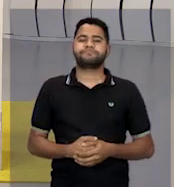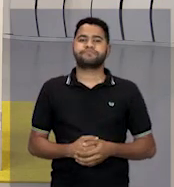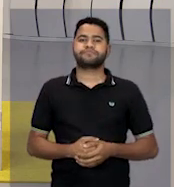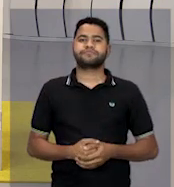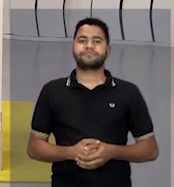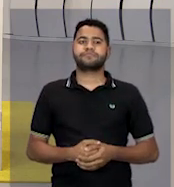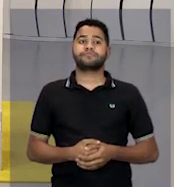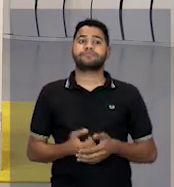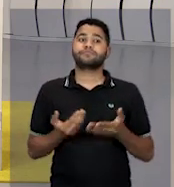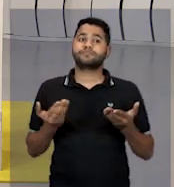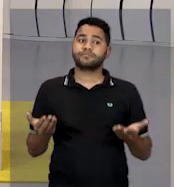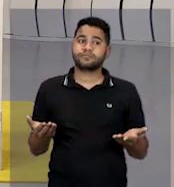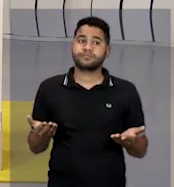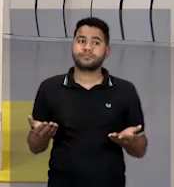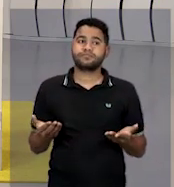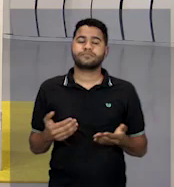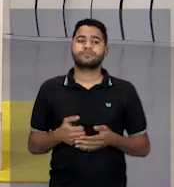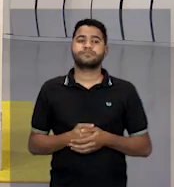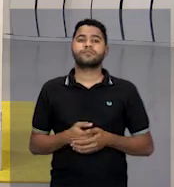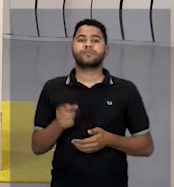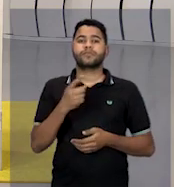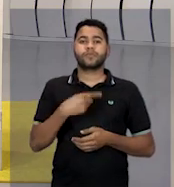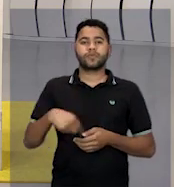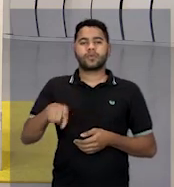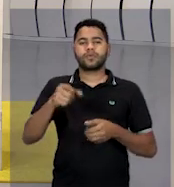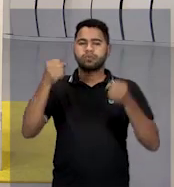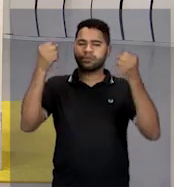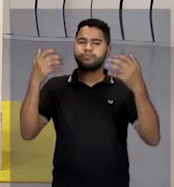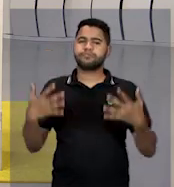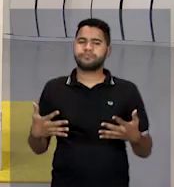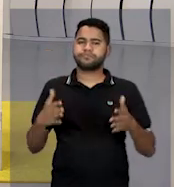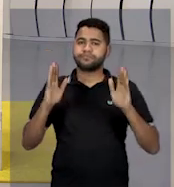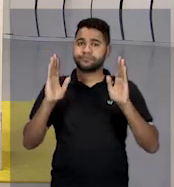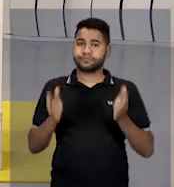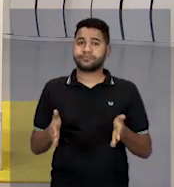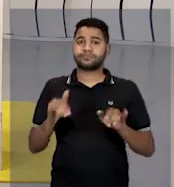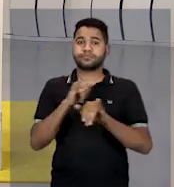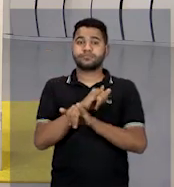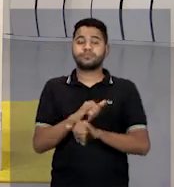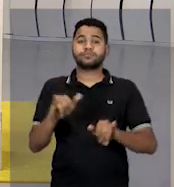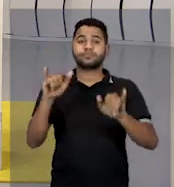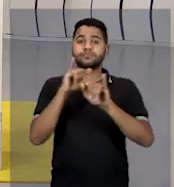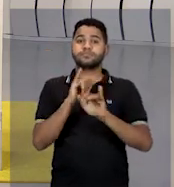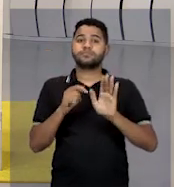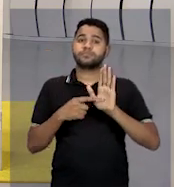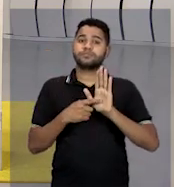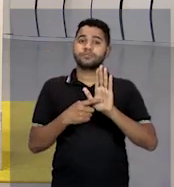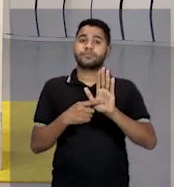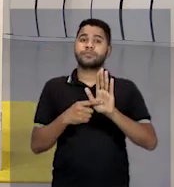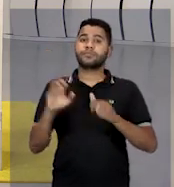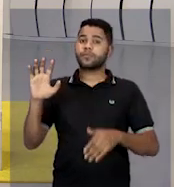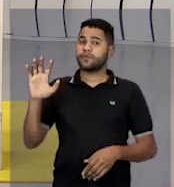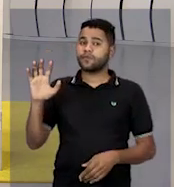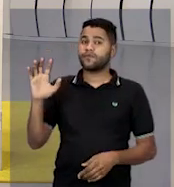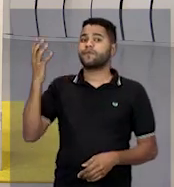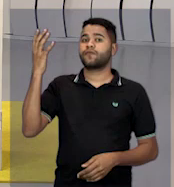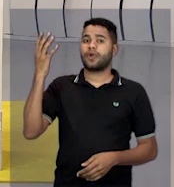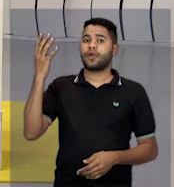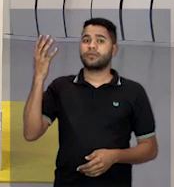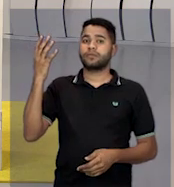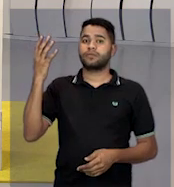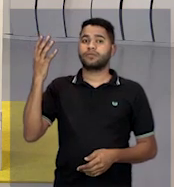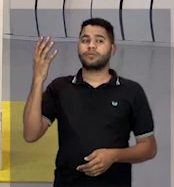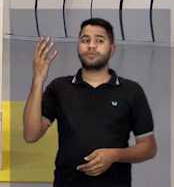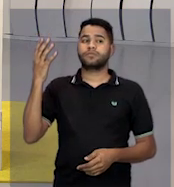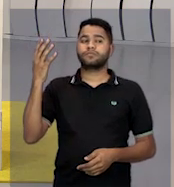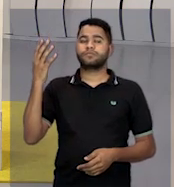ok? Bom, olha só, nós acabamos de falar sobre isso. A notícia, ela vai apresentar esse fato